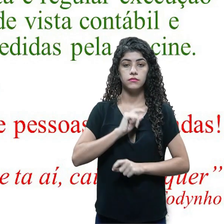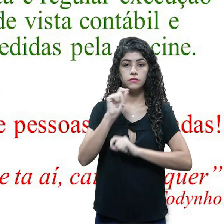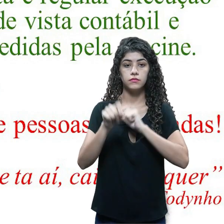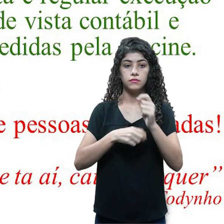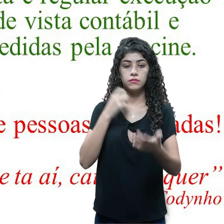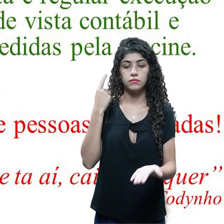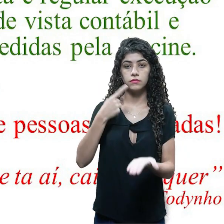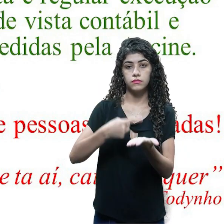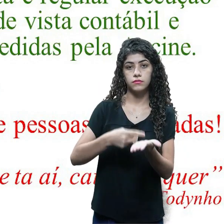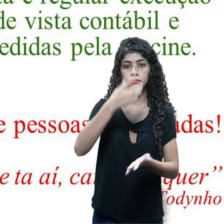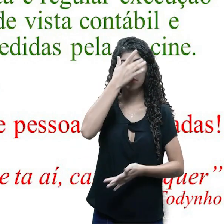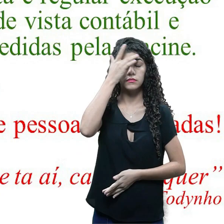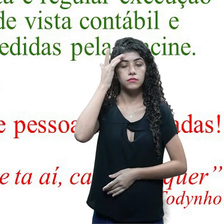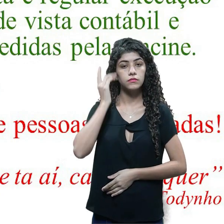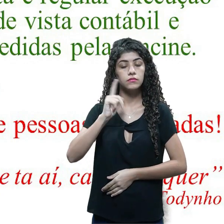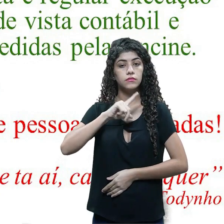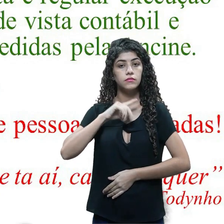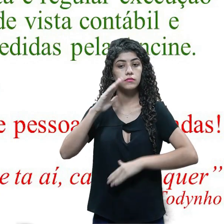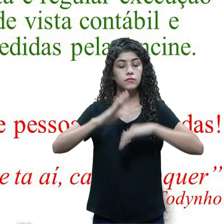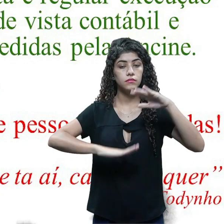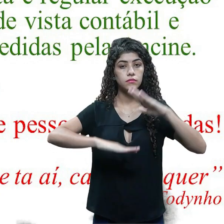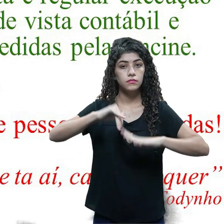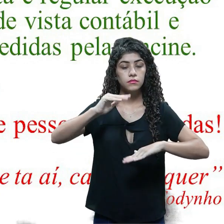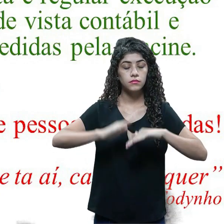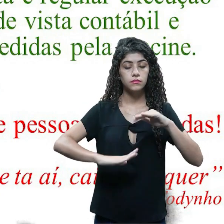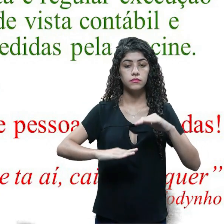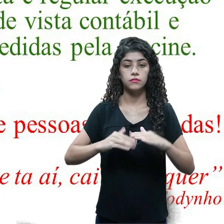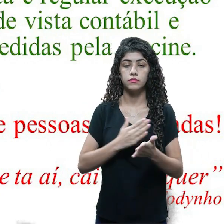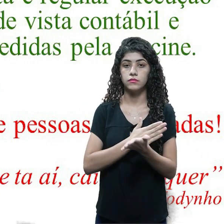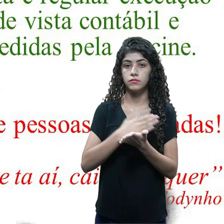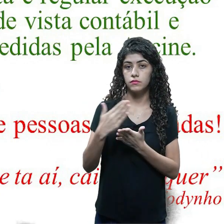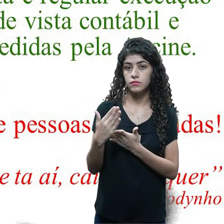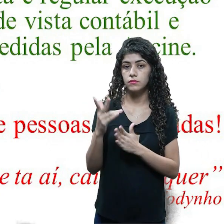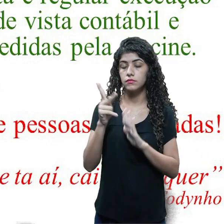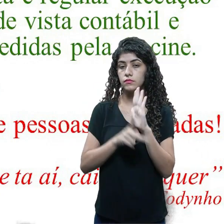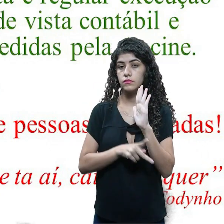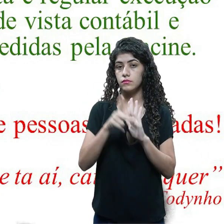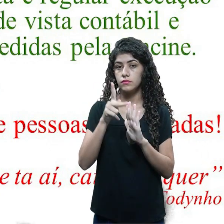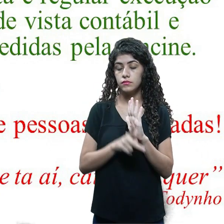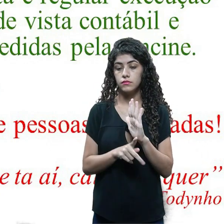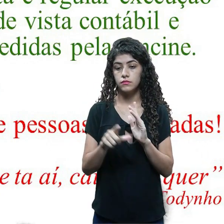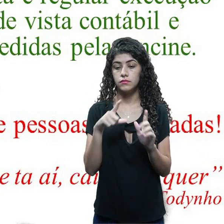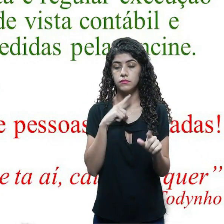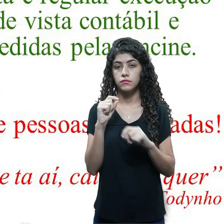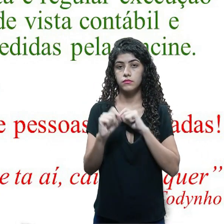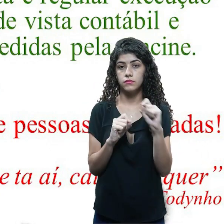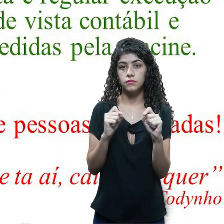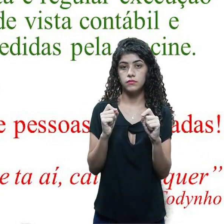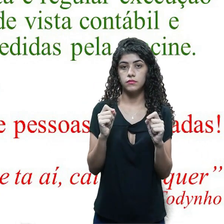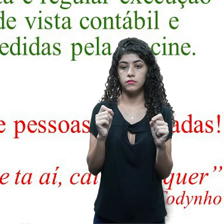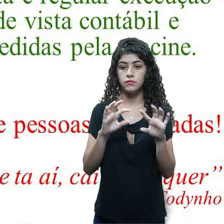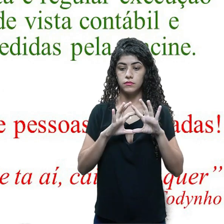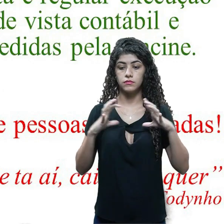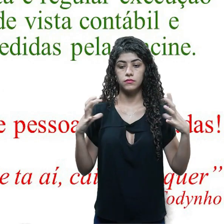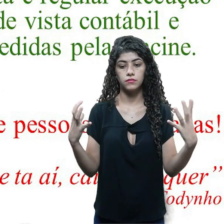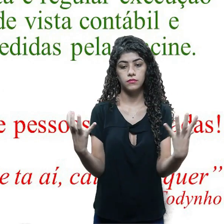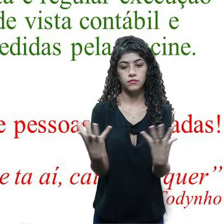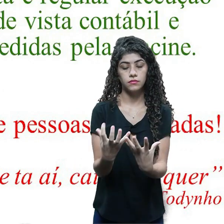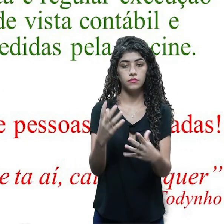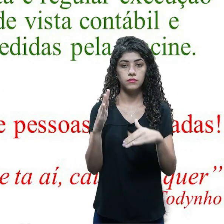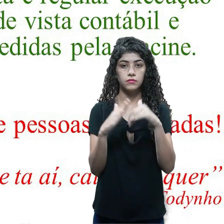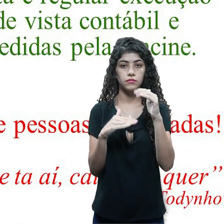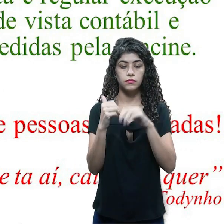primeiro é contratar pessoas capacitadas. Desde o início do projeto, cerque-se de